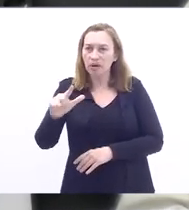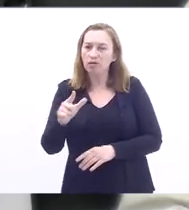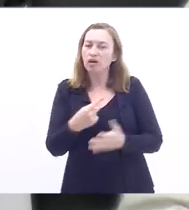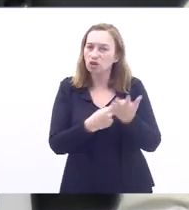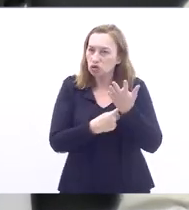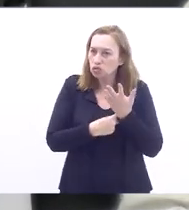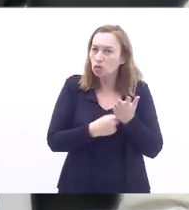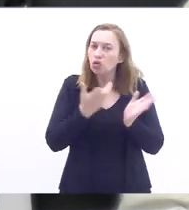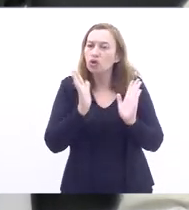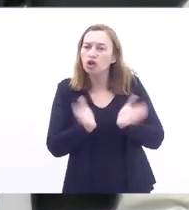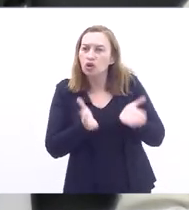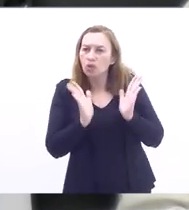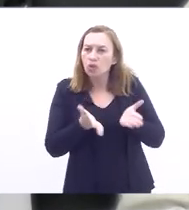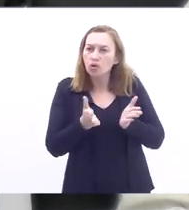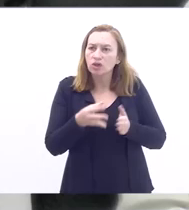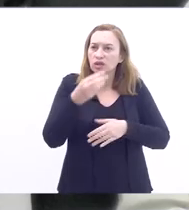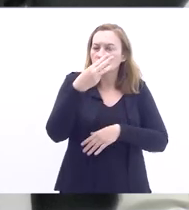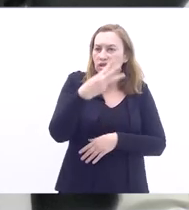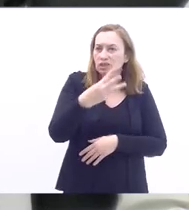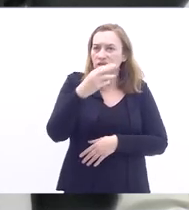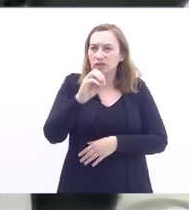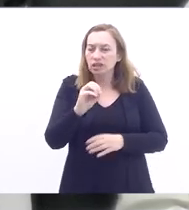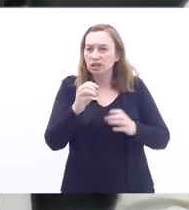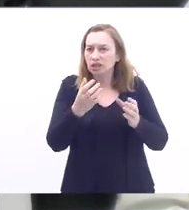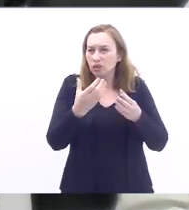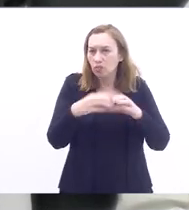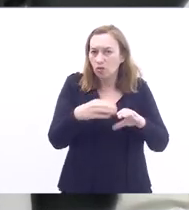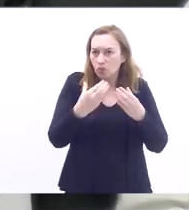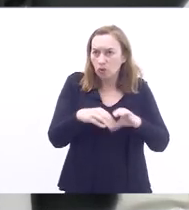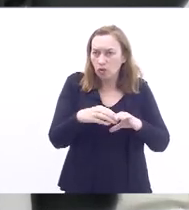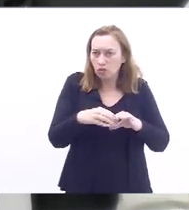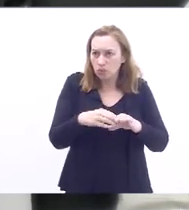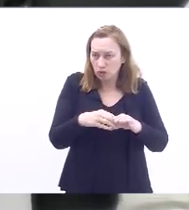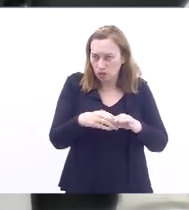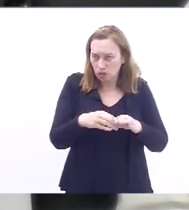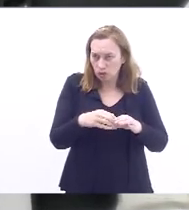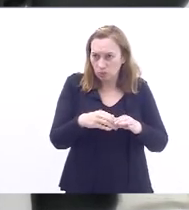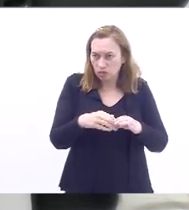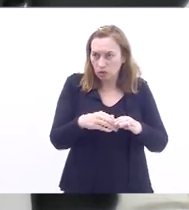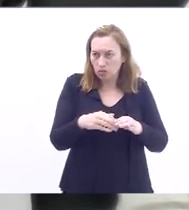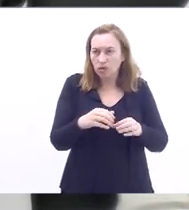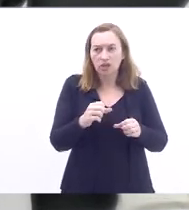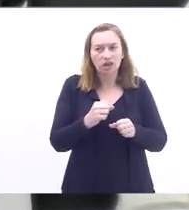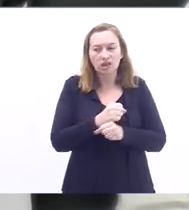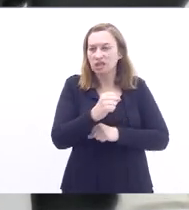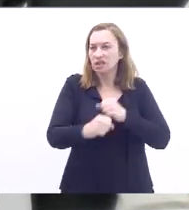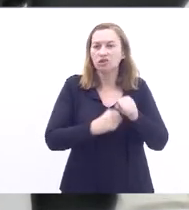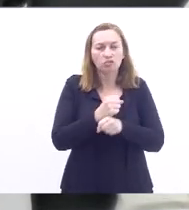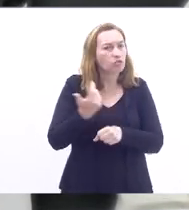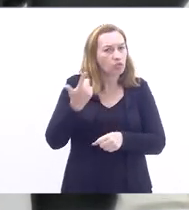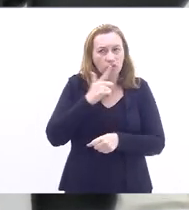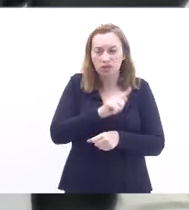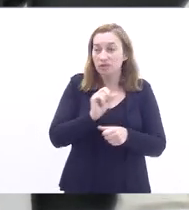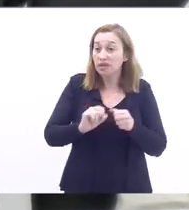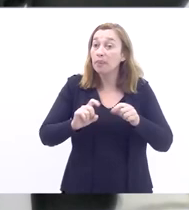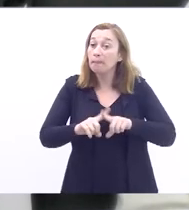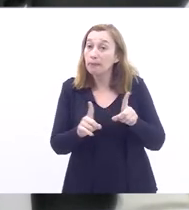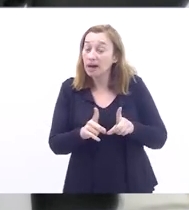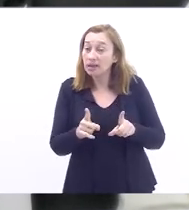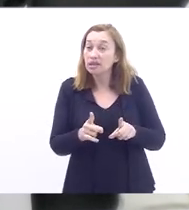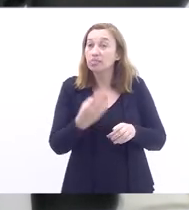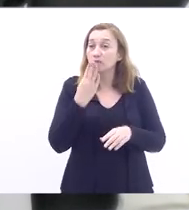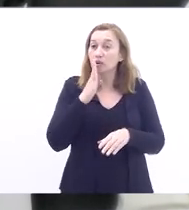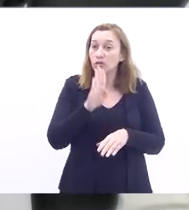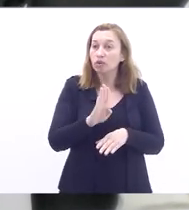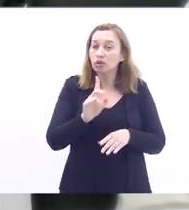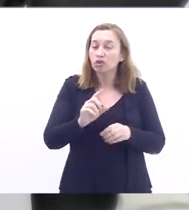e hoje estamos com 30 concurso em andamento o que é violentamente esse ano nós não vamos conseguir entrar mas temos a